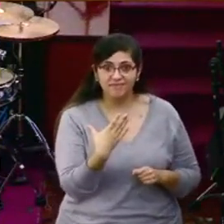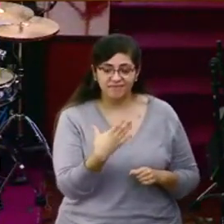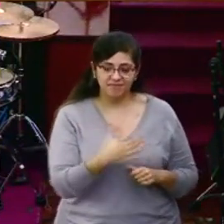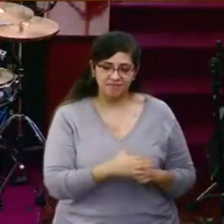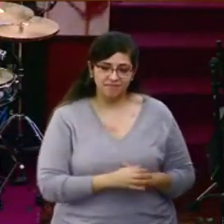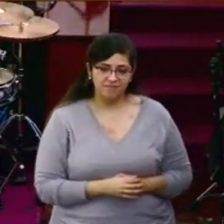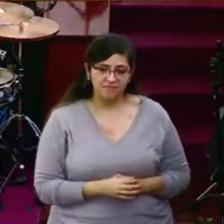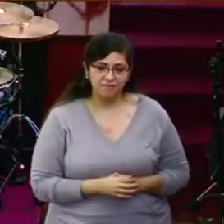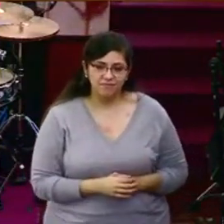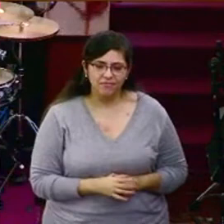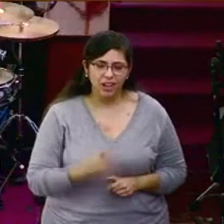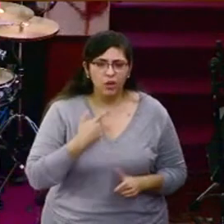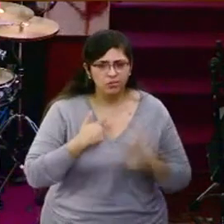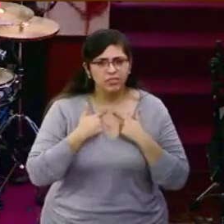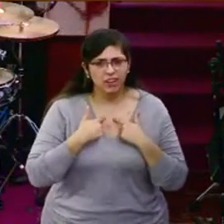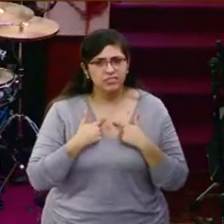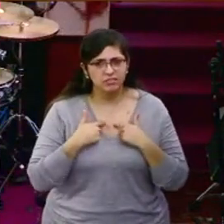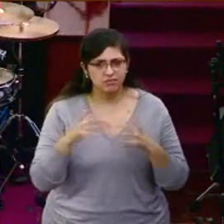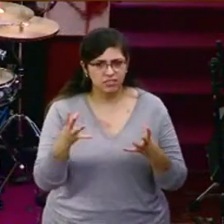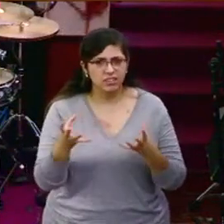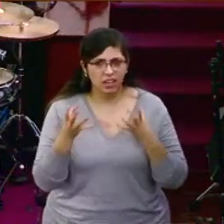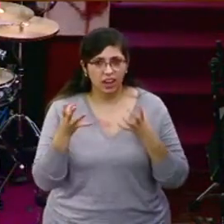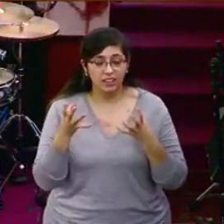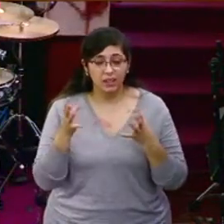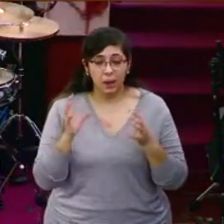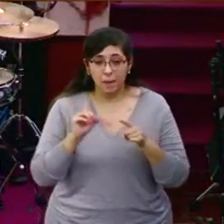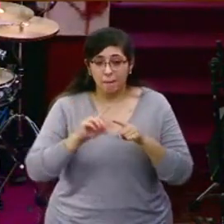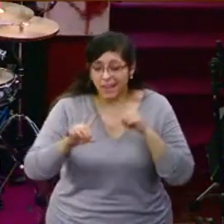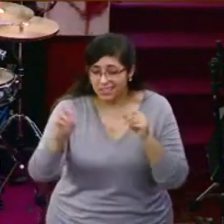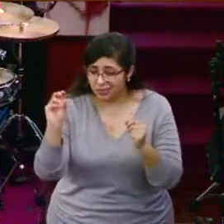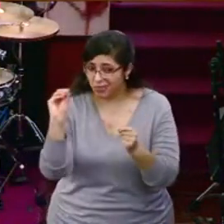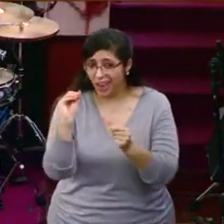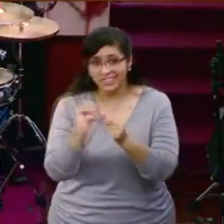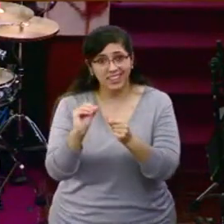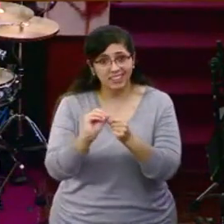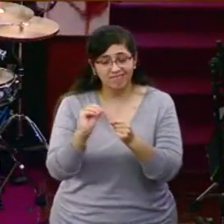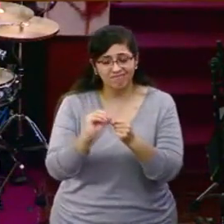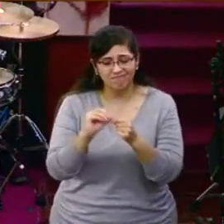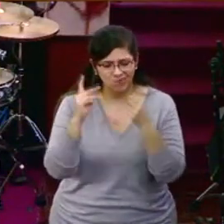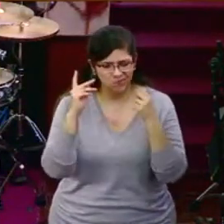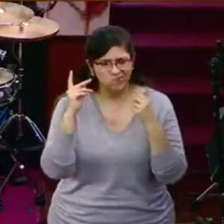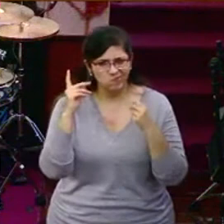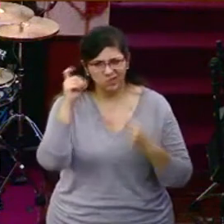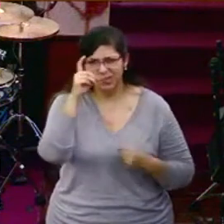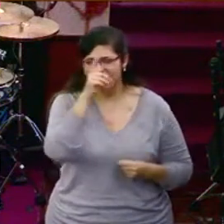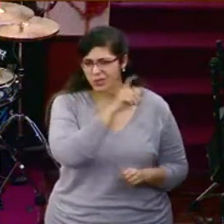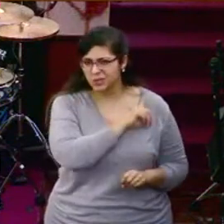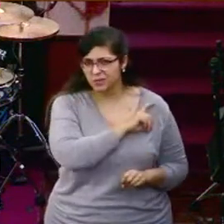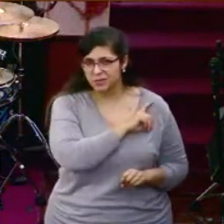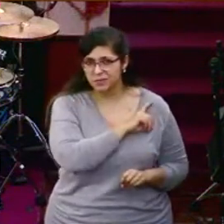querer normalmente está na nossa mente problema efetuar o pensar aquilo que muitas vezes nós chamamos de